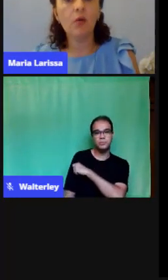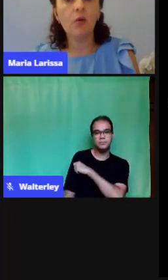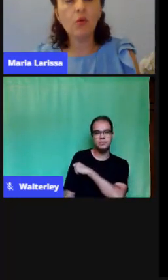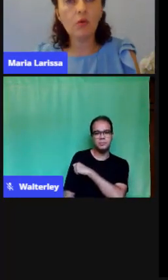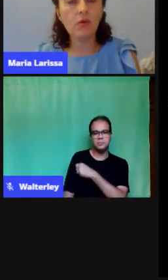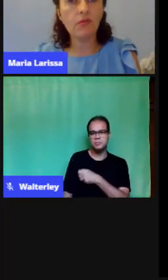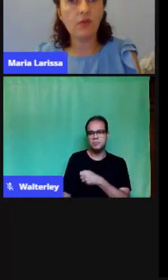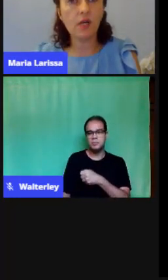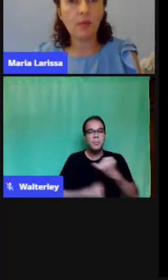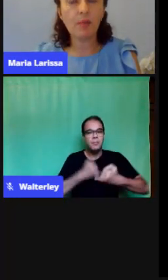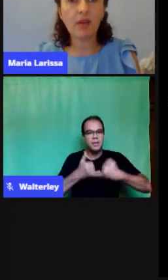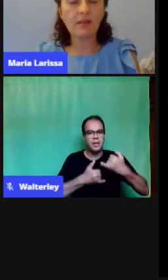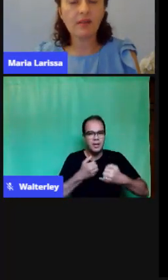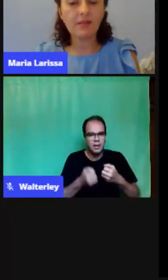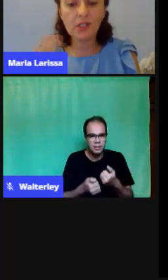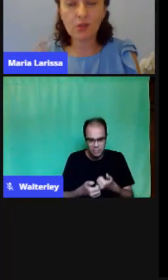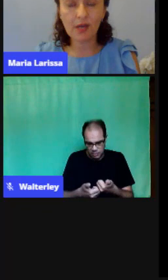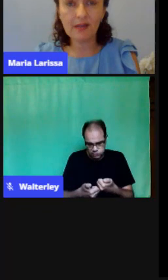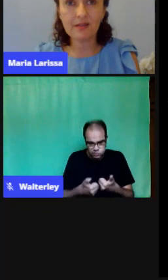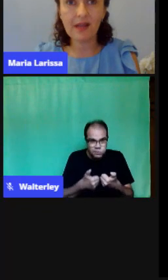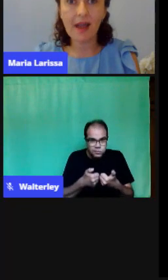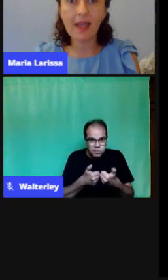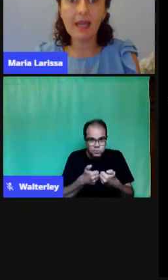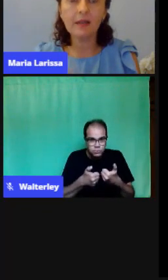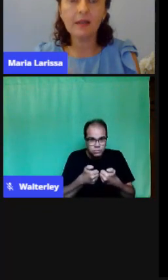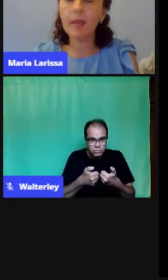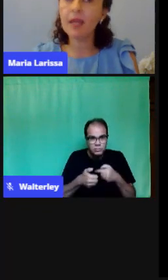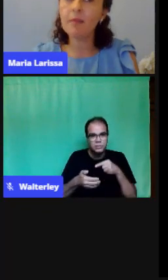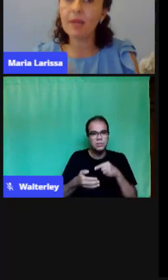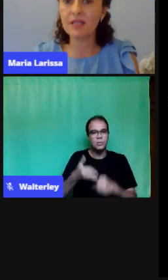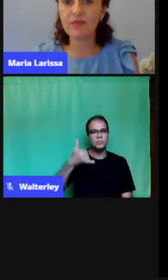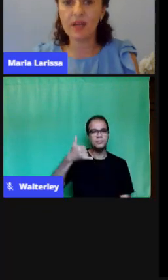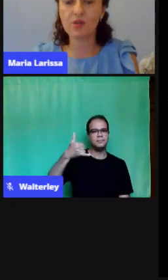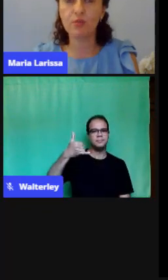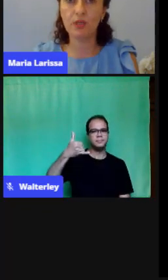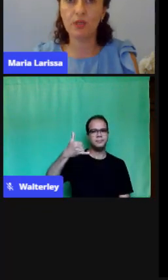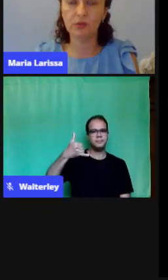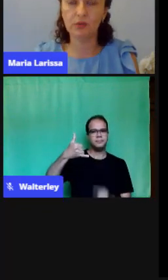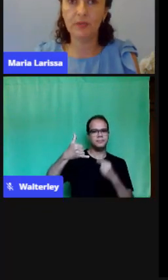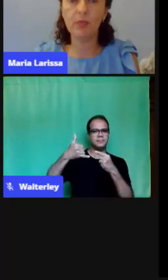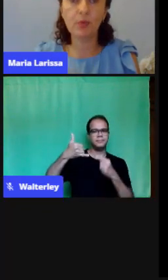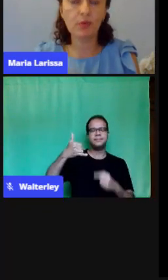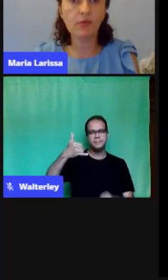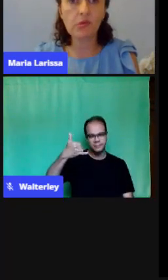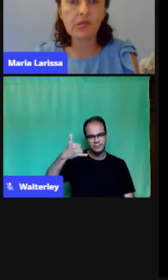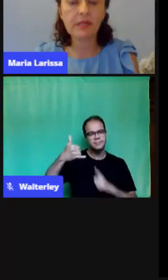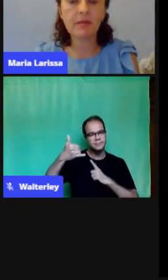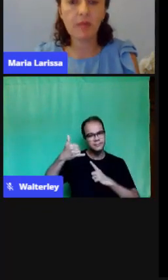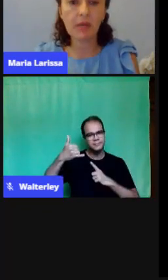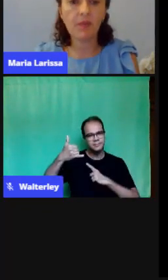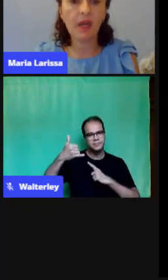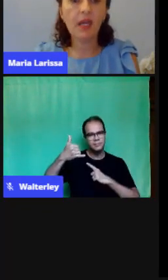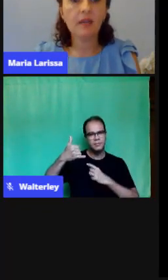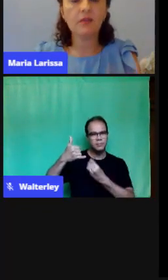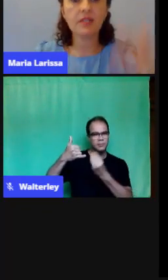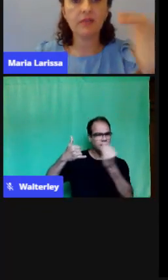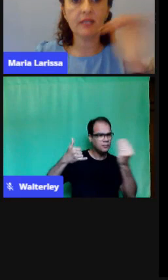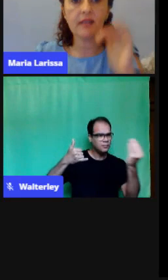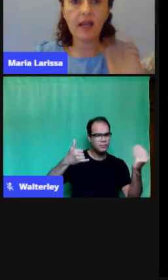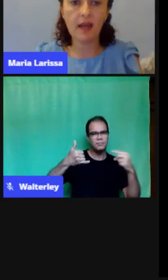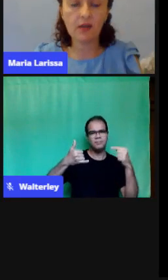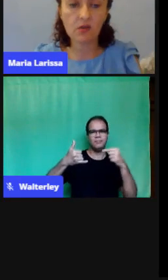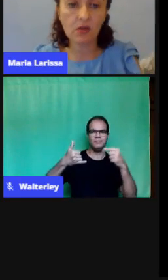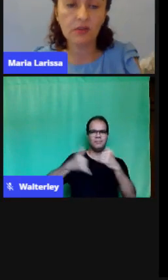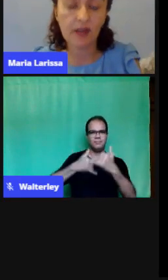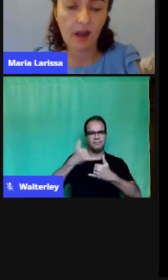Né? Então, o Google Form, para visualizar, ele é também mais fácil para o aluno e para o professor também. Né? Então, você